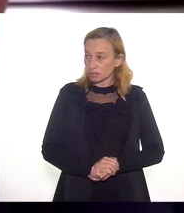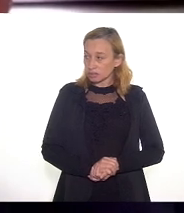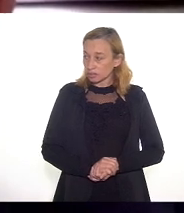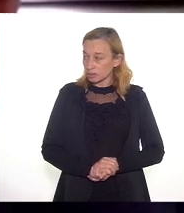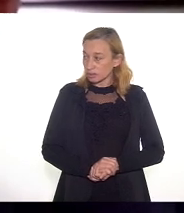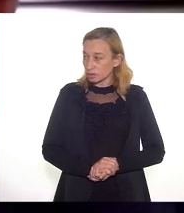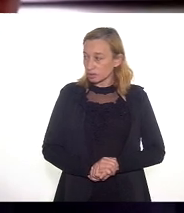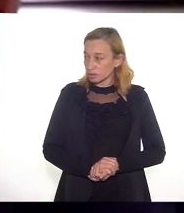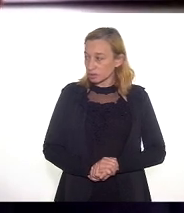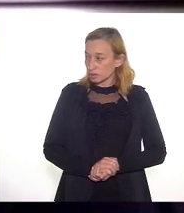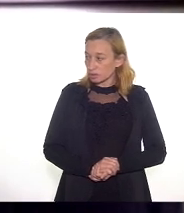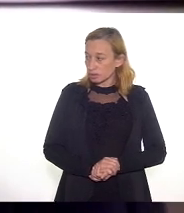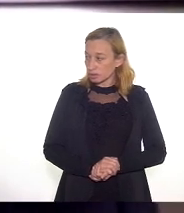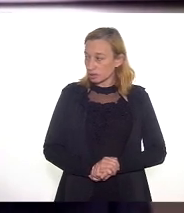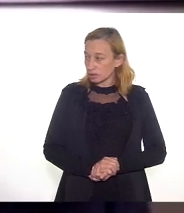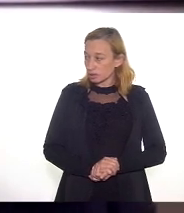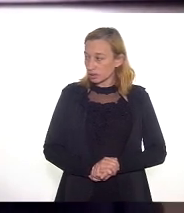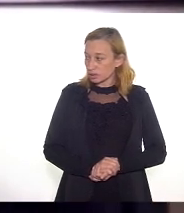Deputado